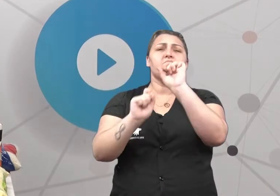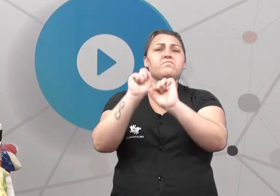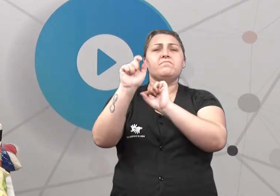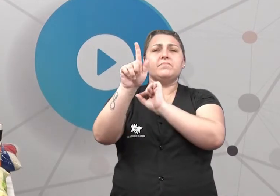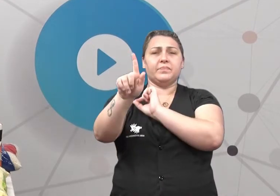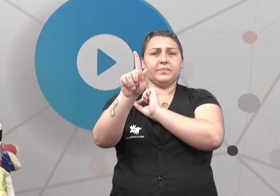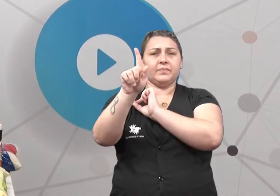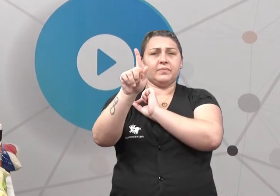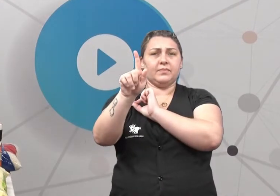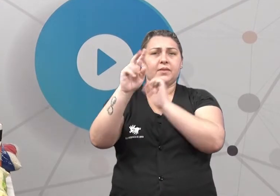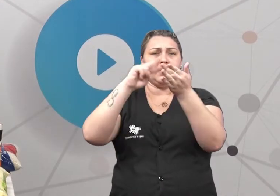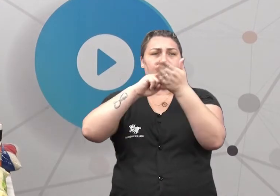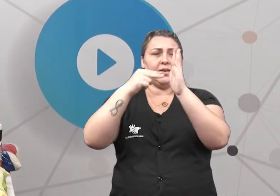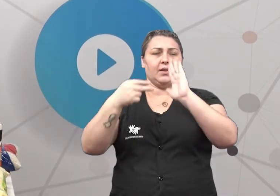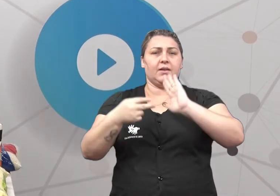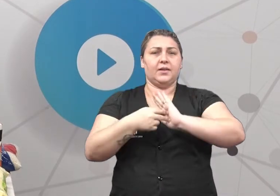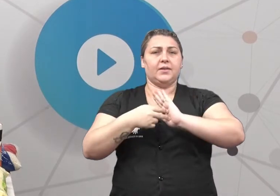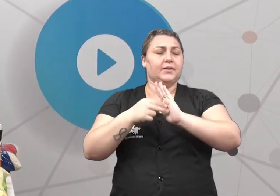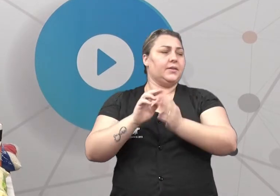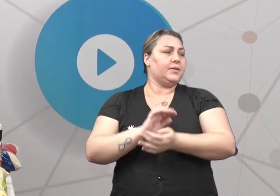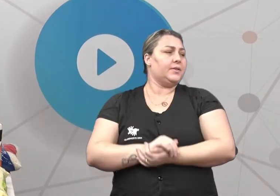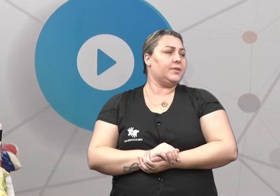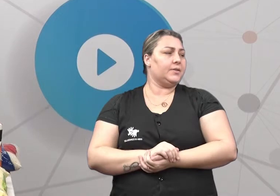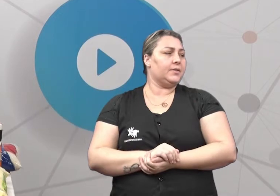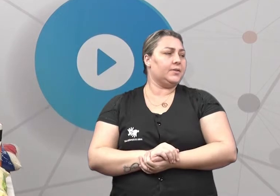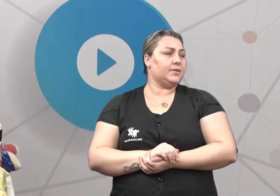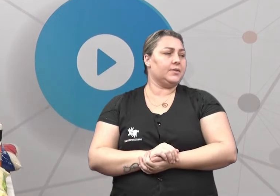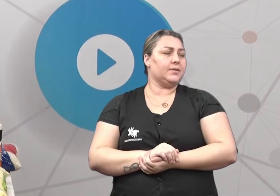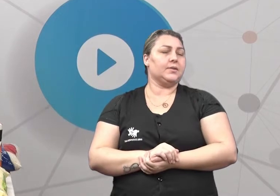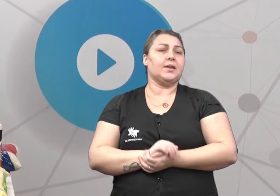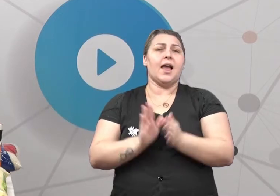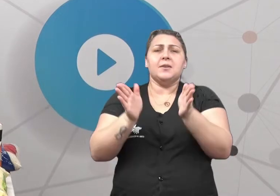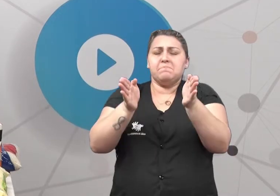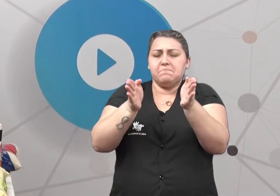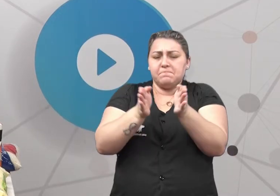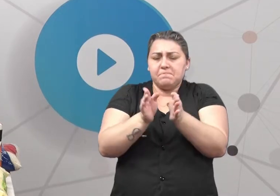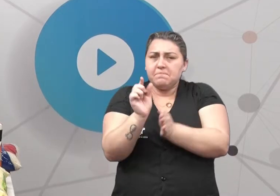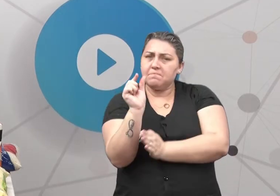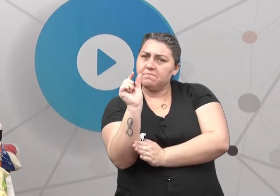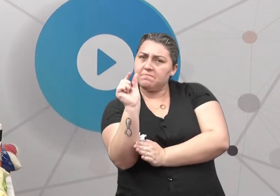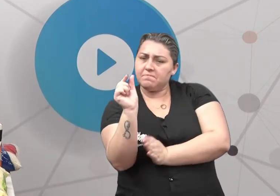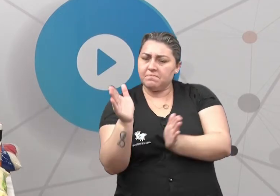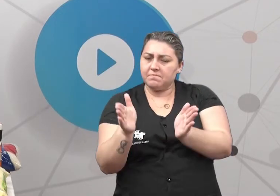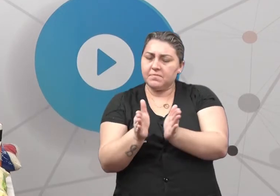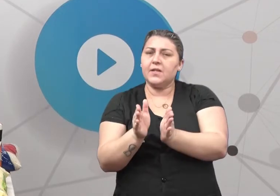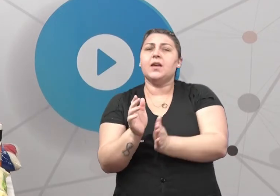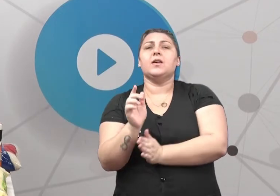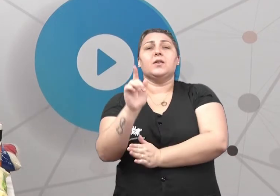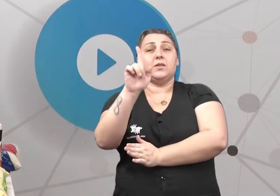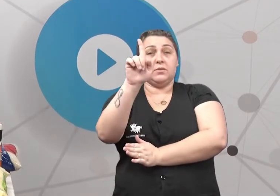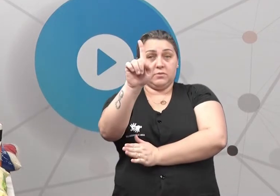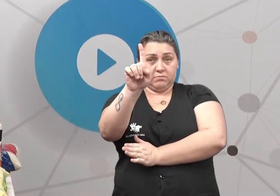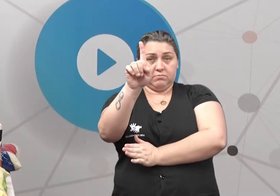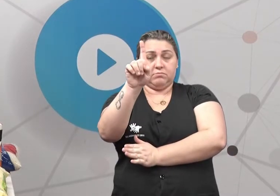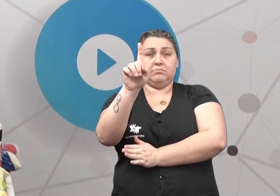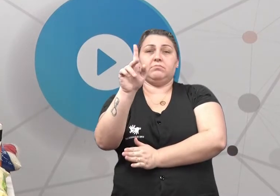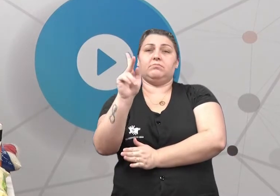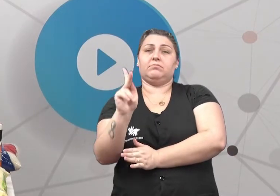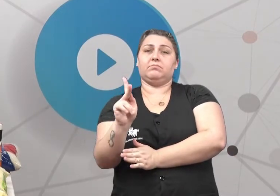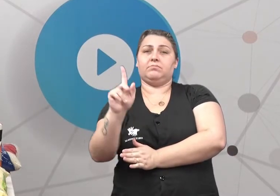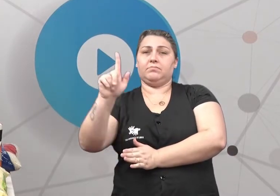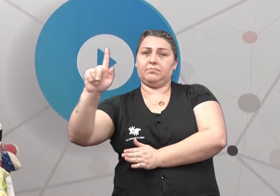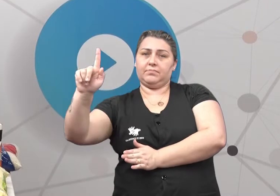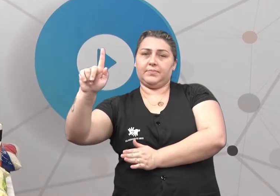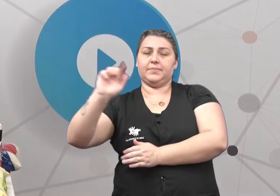grama nada mais é do que as partes menores de 1 quilo, né? As